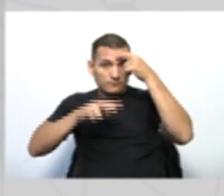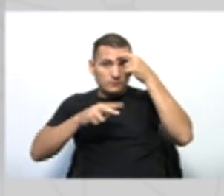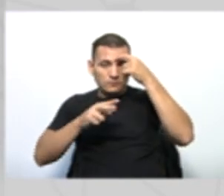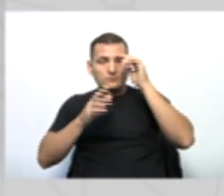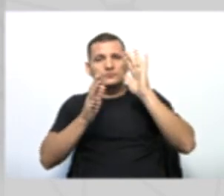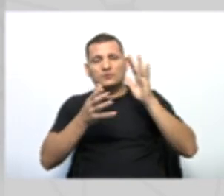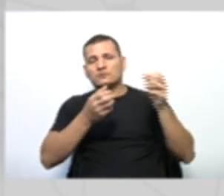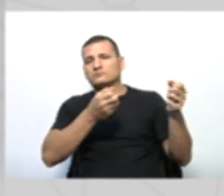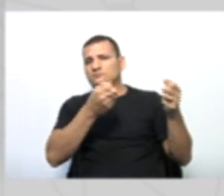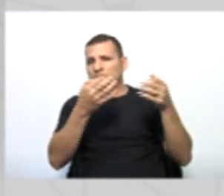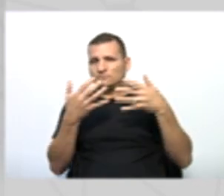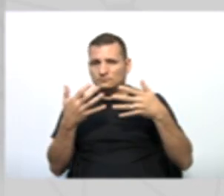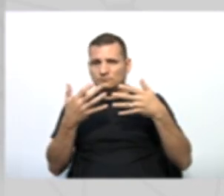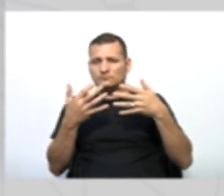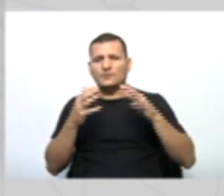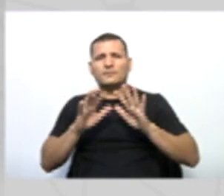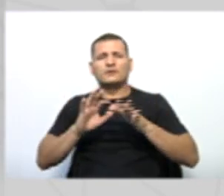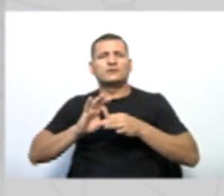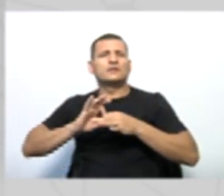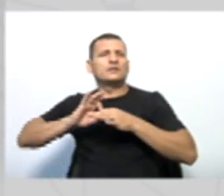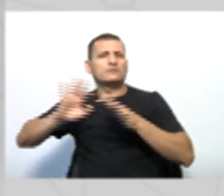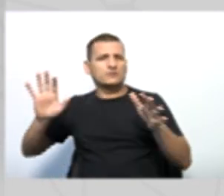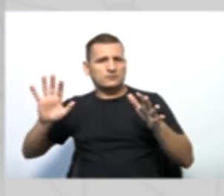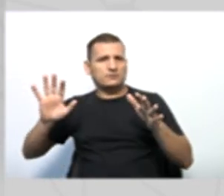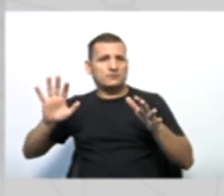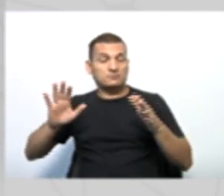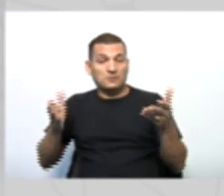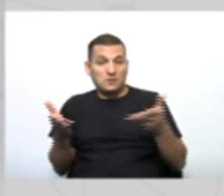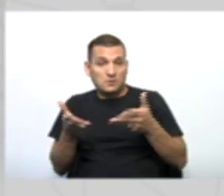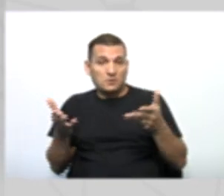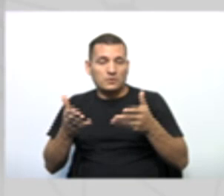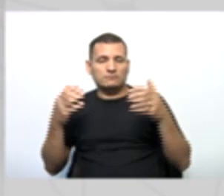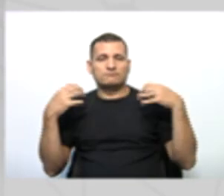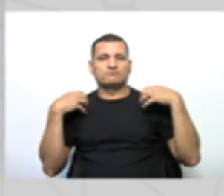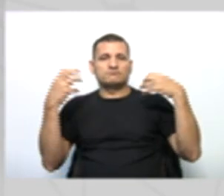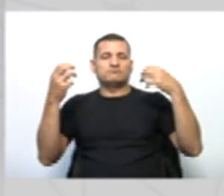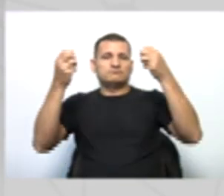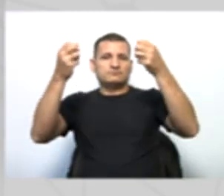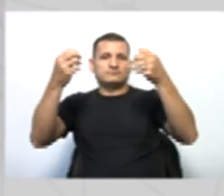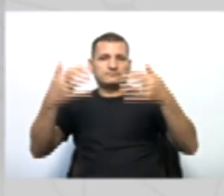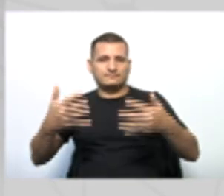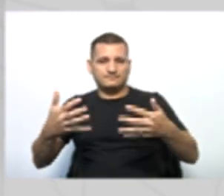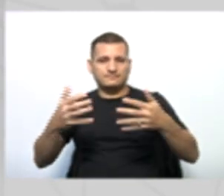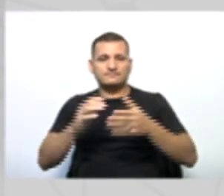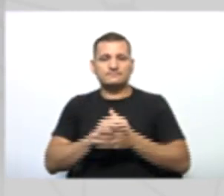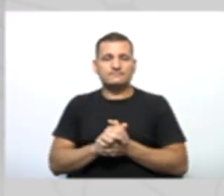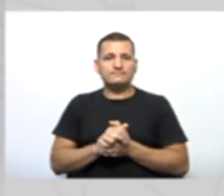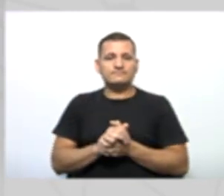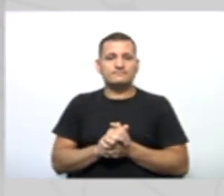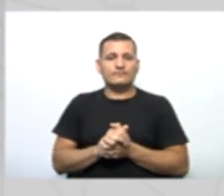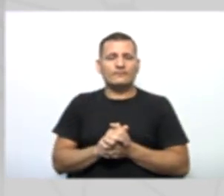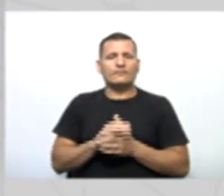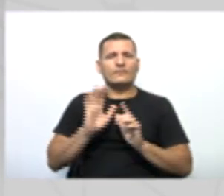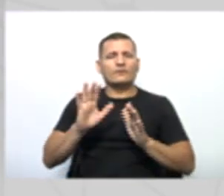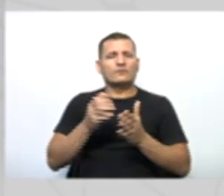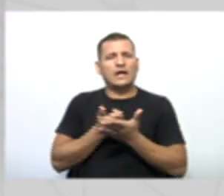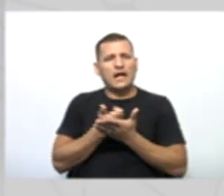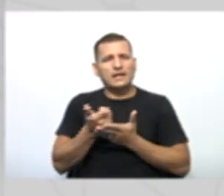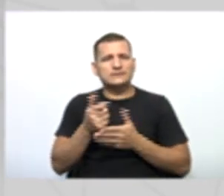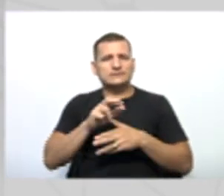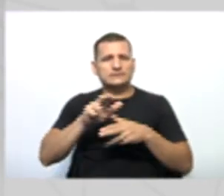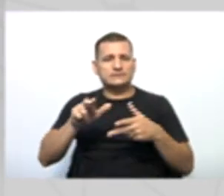nos adiantou. E a liberdade que está sendo trazida agora por Aristóteles. As ações éticas estão,